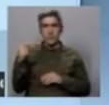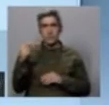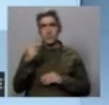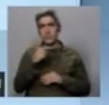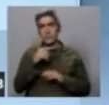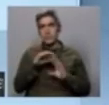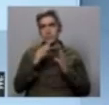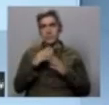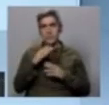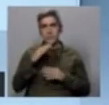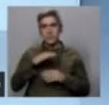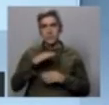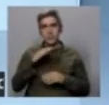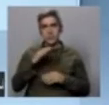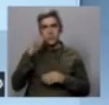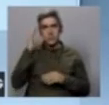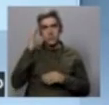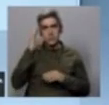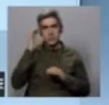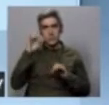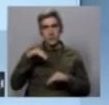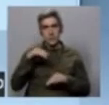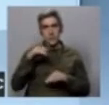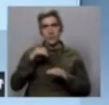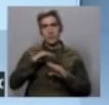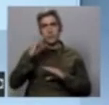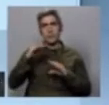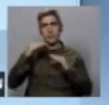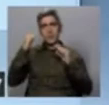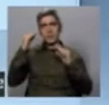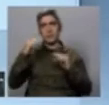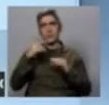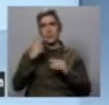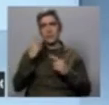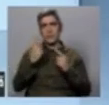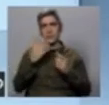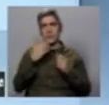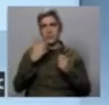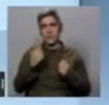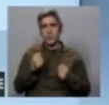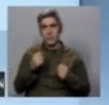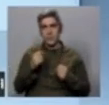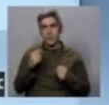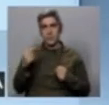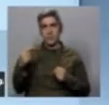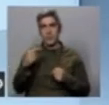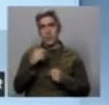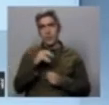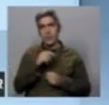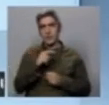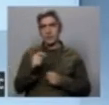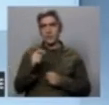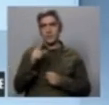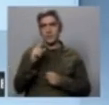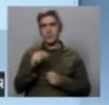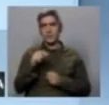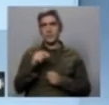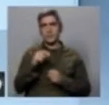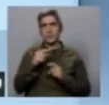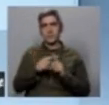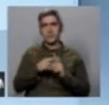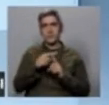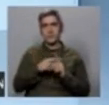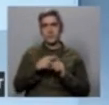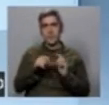fraco, para a tarde, para o final da tarde, nas zonas mais altas, a tornar-se por vezes forte também do quadrante oeste. Quanto à temperatura